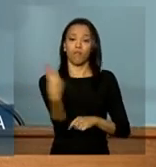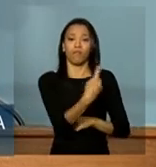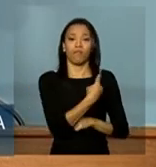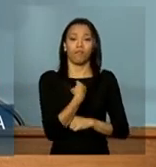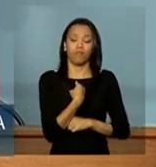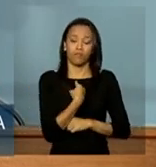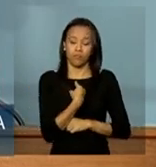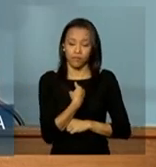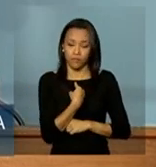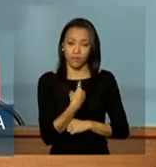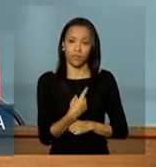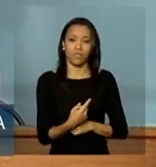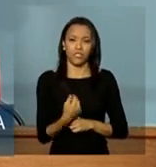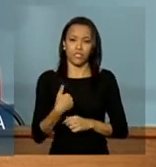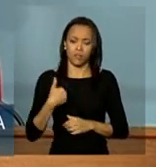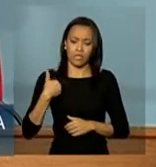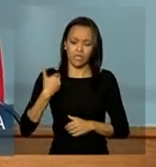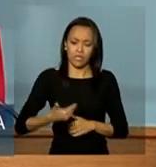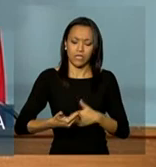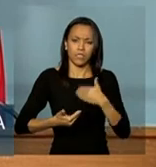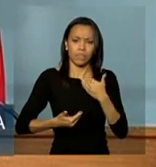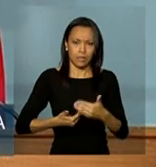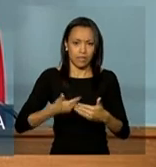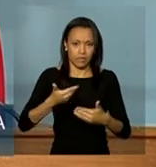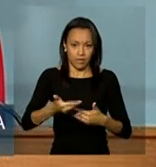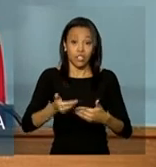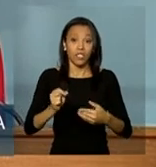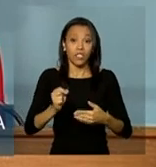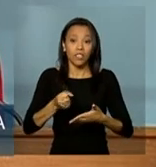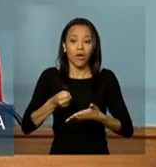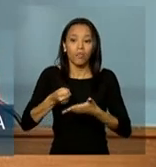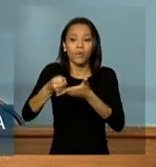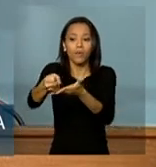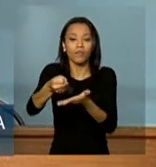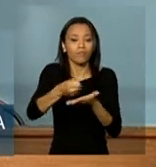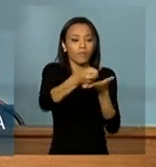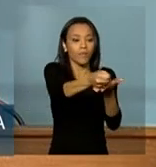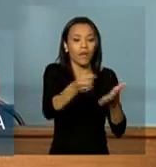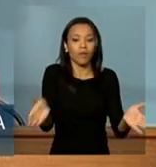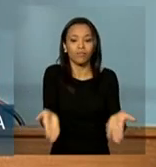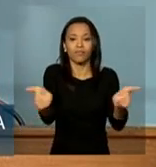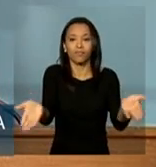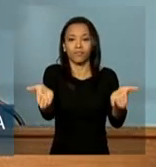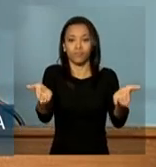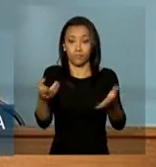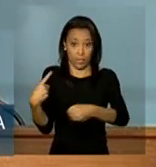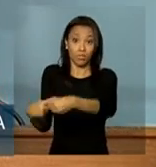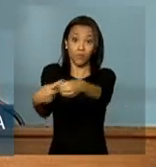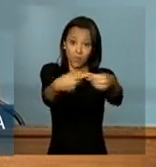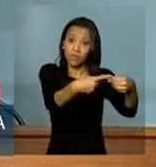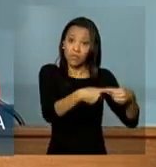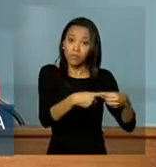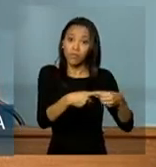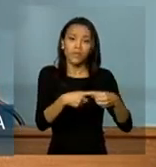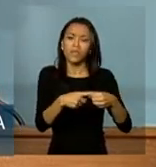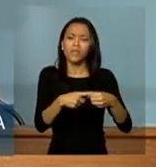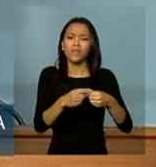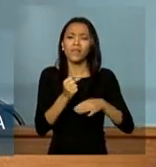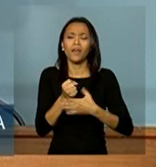estamos nesse processo de apoiar esses municípios. E apoiar